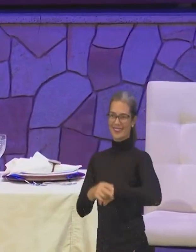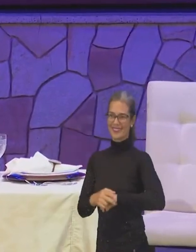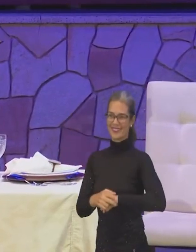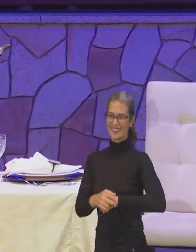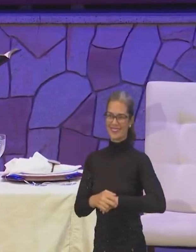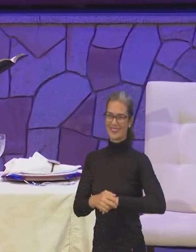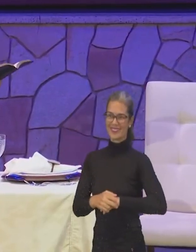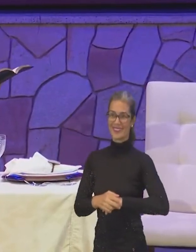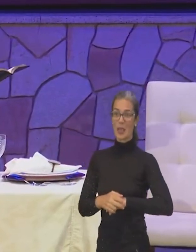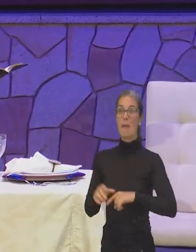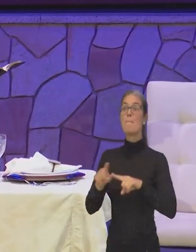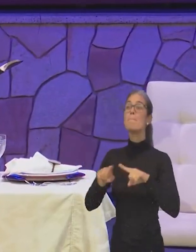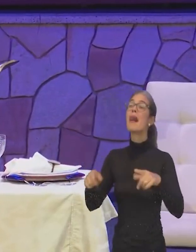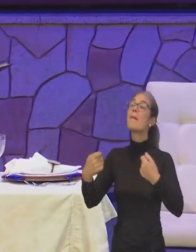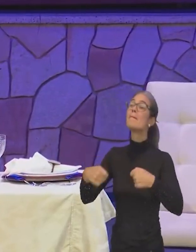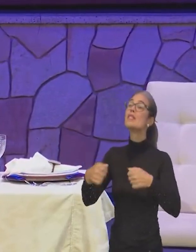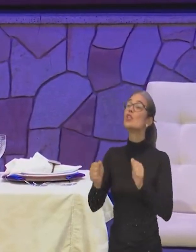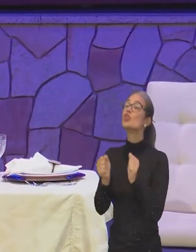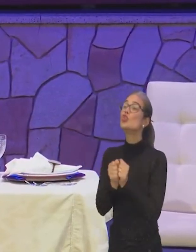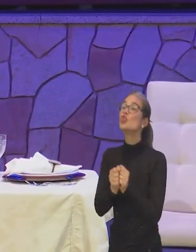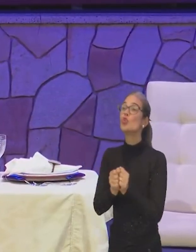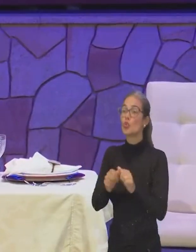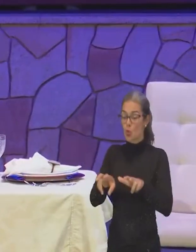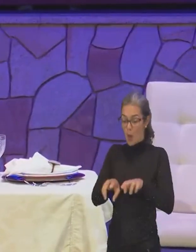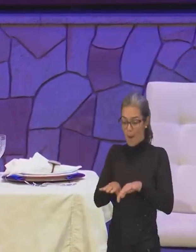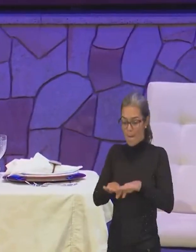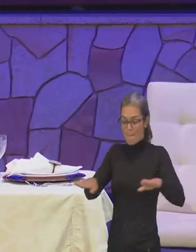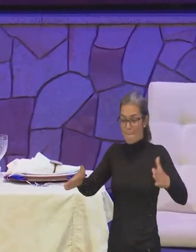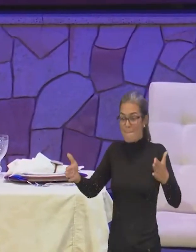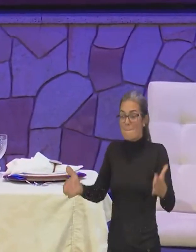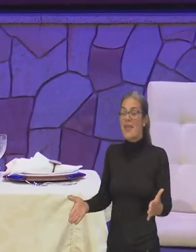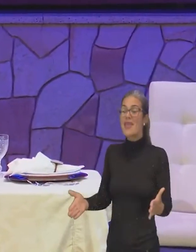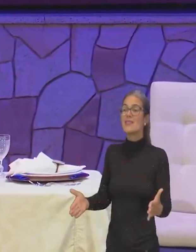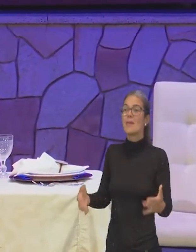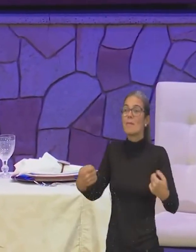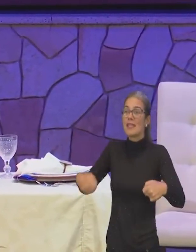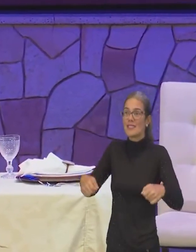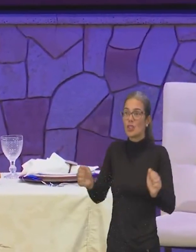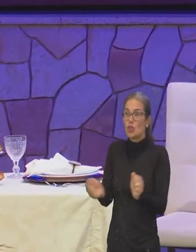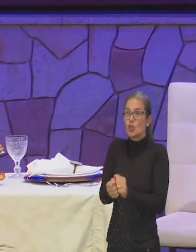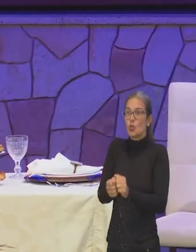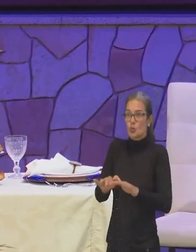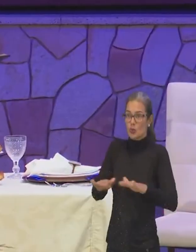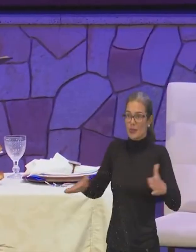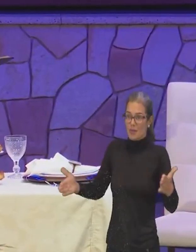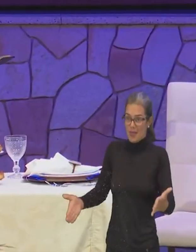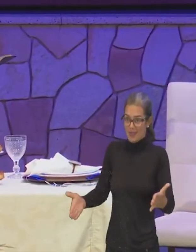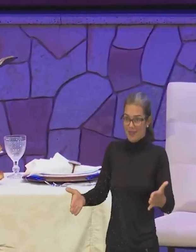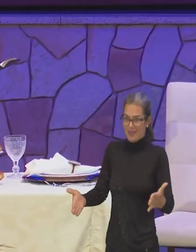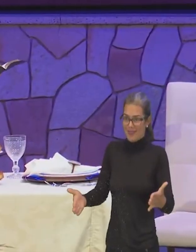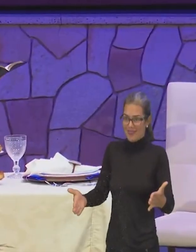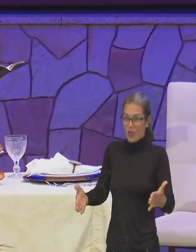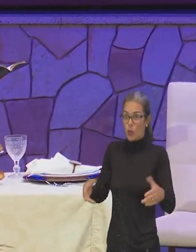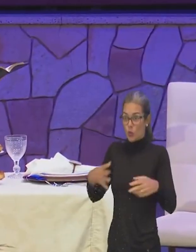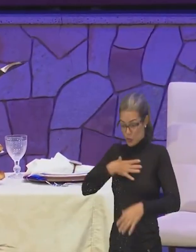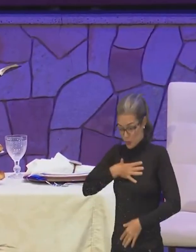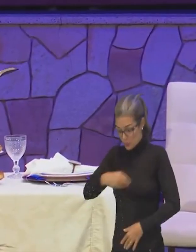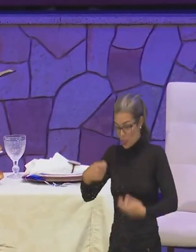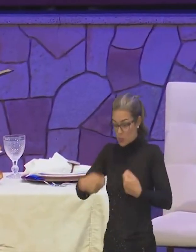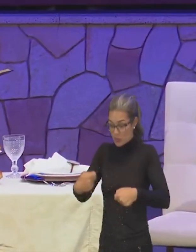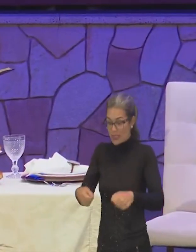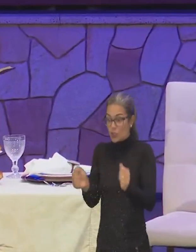este termo, ao redor da mesa, é savi ou savive. Estar ao redor da mesa